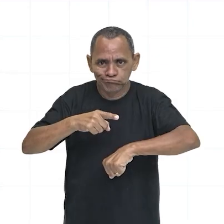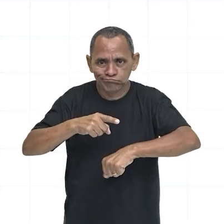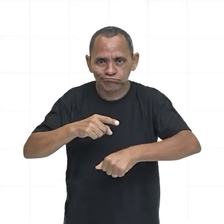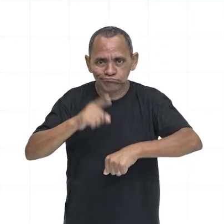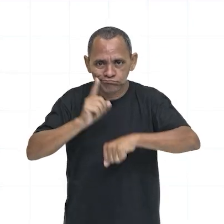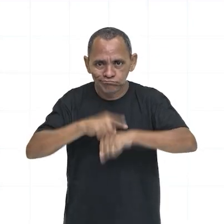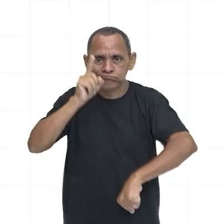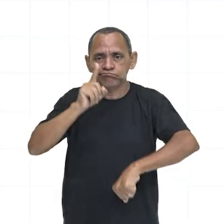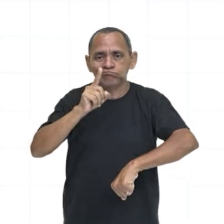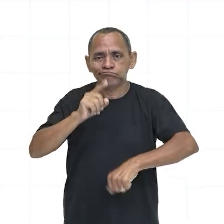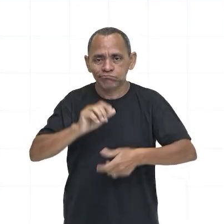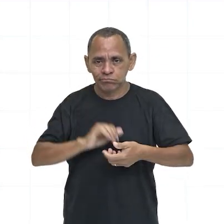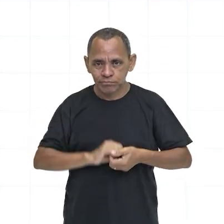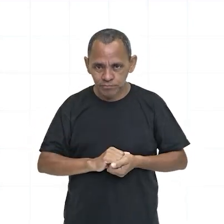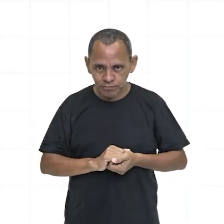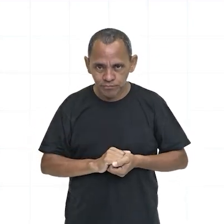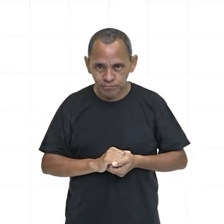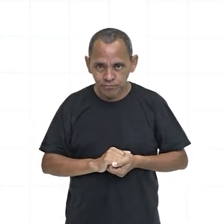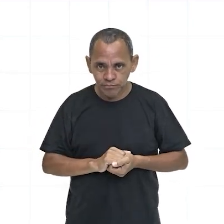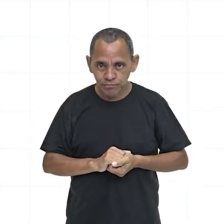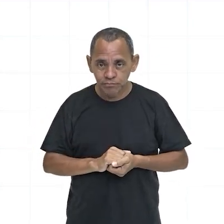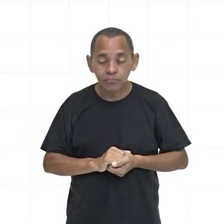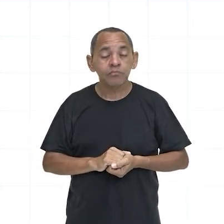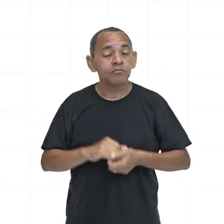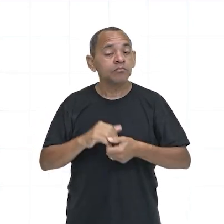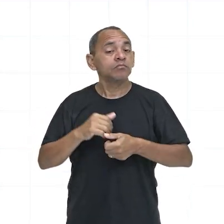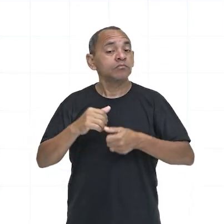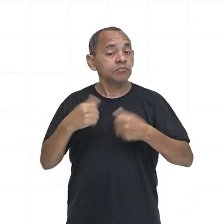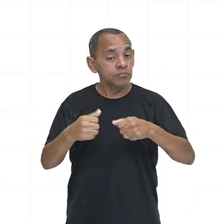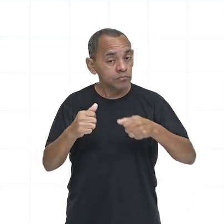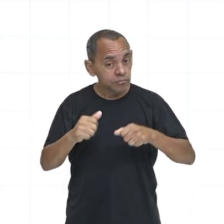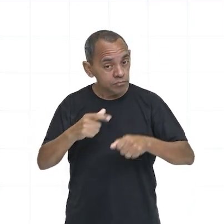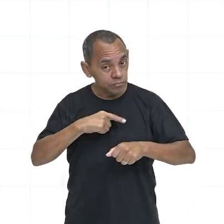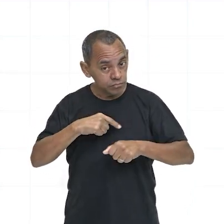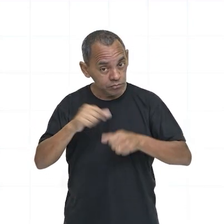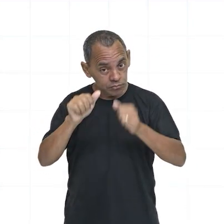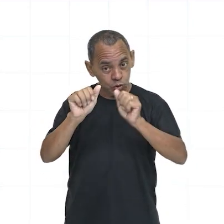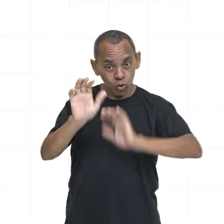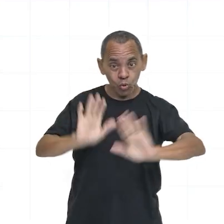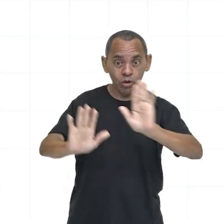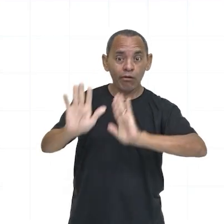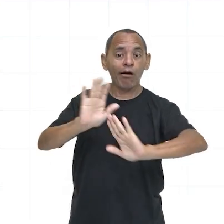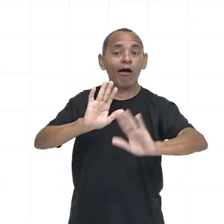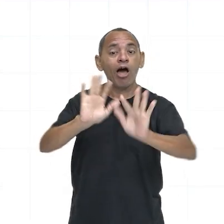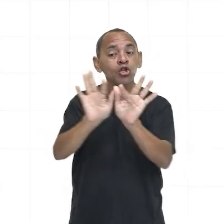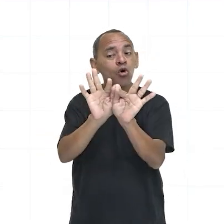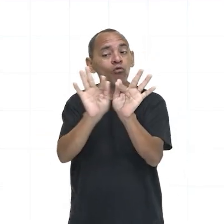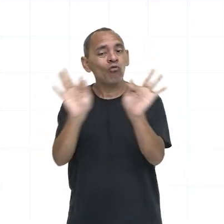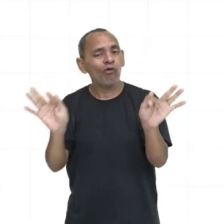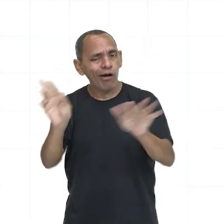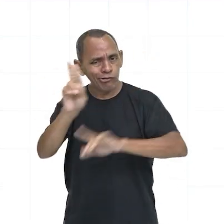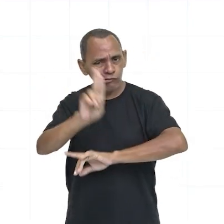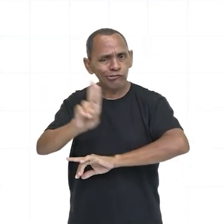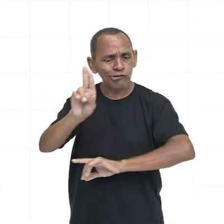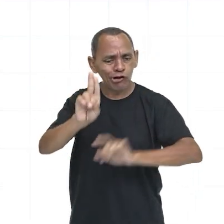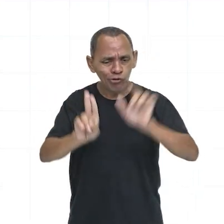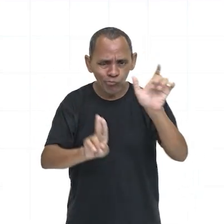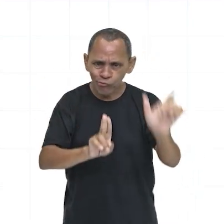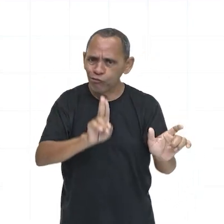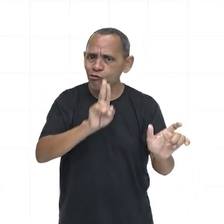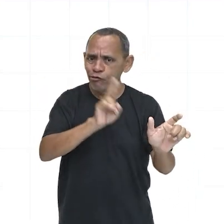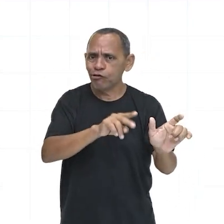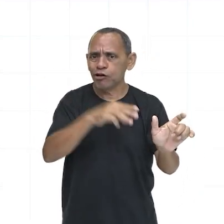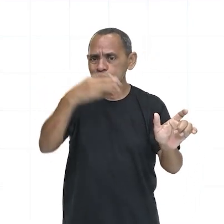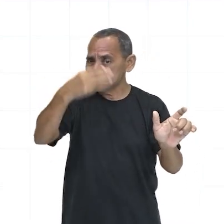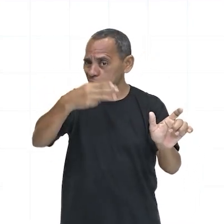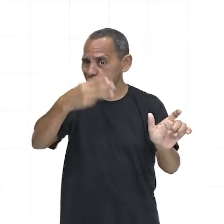Quando eu estiver falando desse tempo verbal, eu tenho que tomar cuidado com aquelas frases onde eu estou utilizando um sujeito de terceira pessoa do